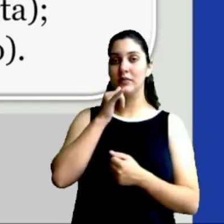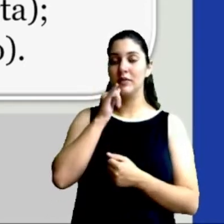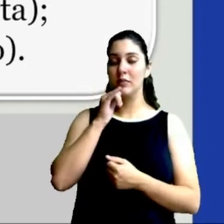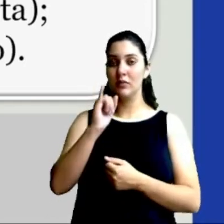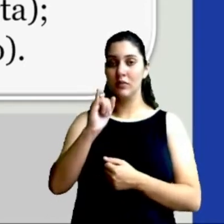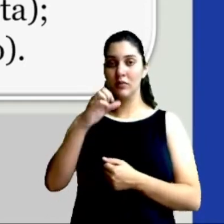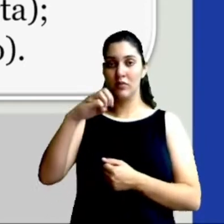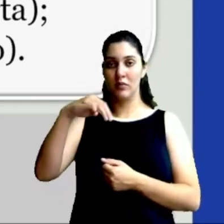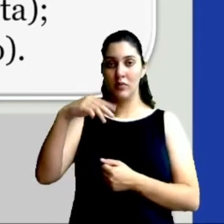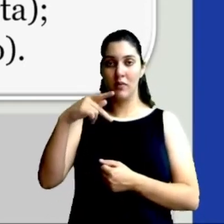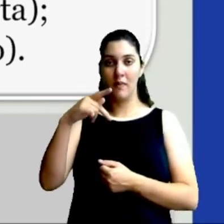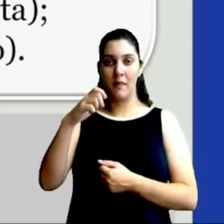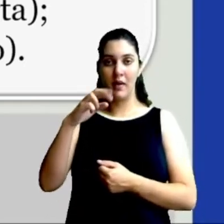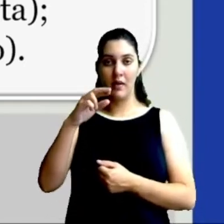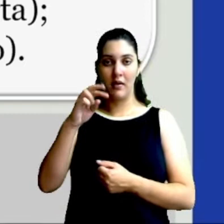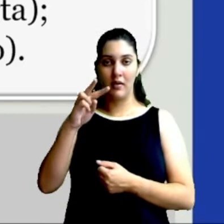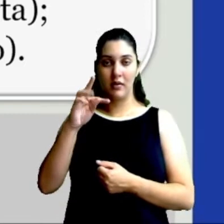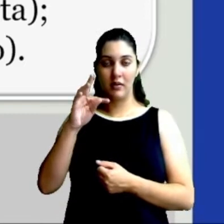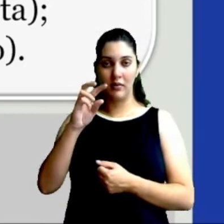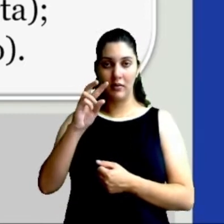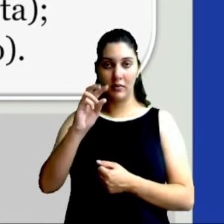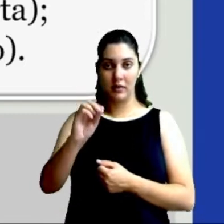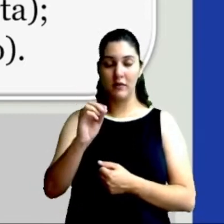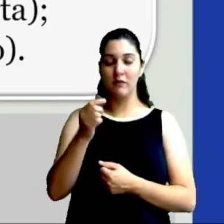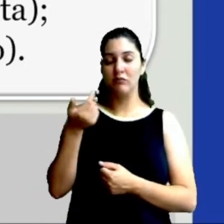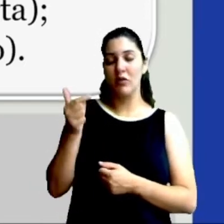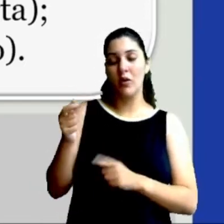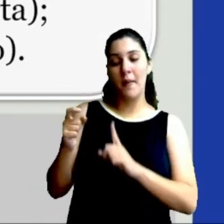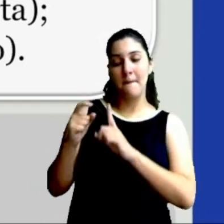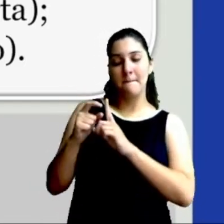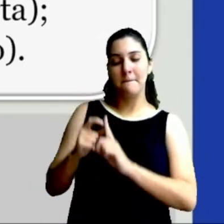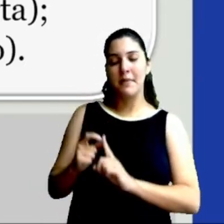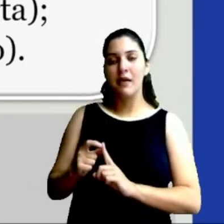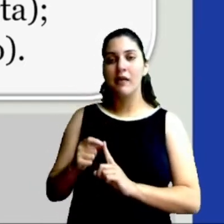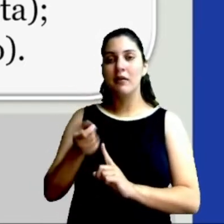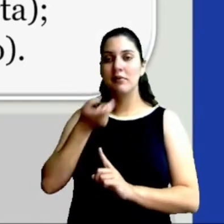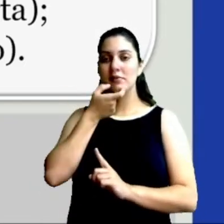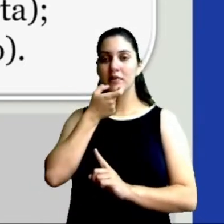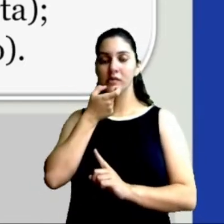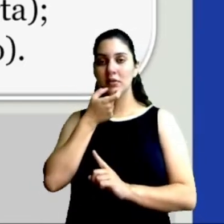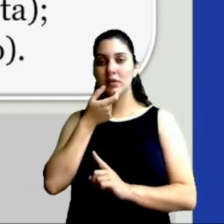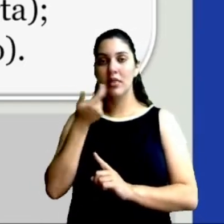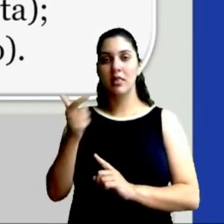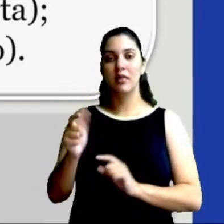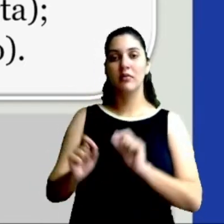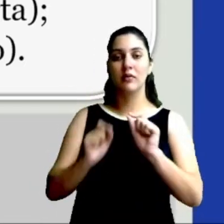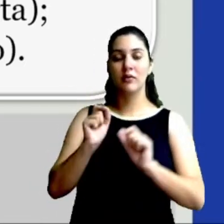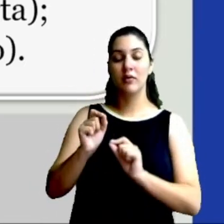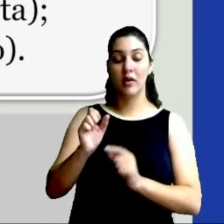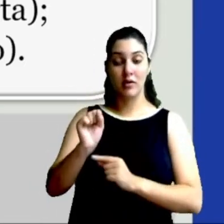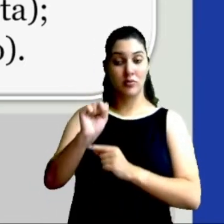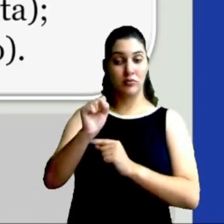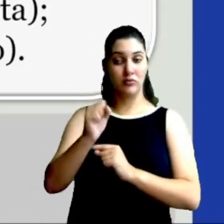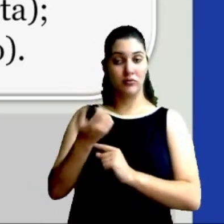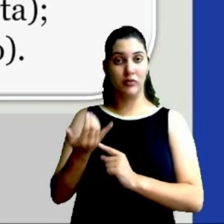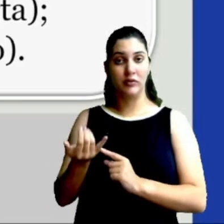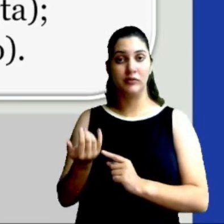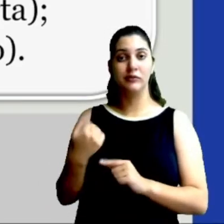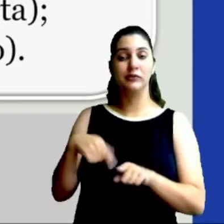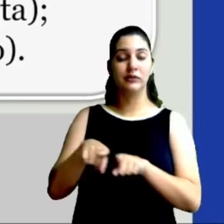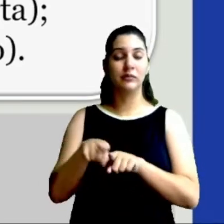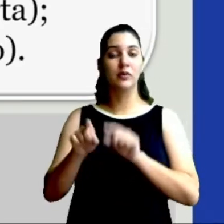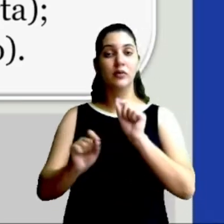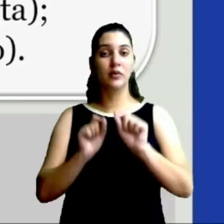he, she, it, we, you, they, I. Não tem, gente, não tem os chamados de sujeitos ou chamado